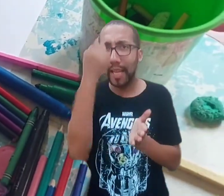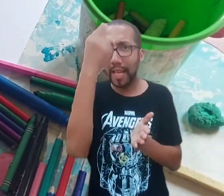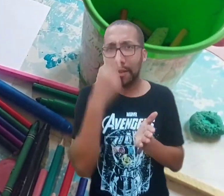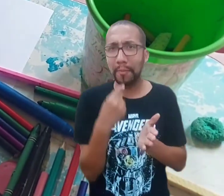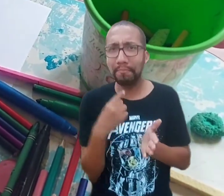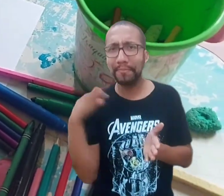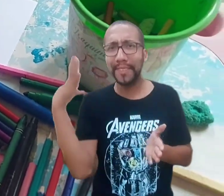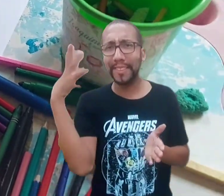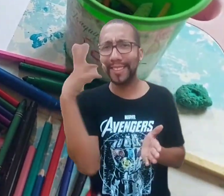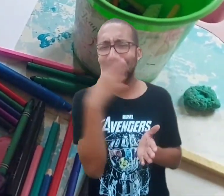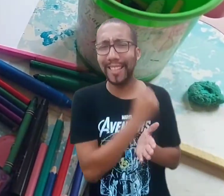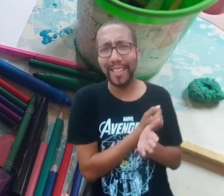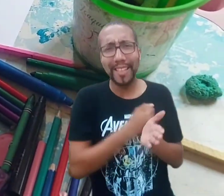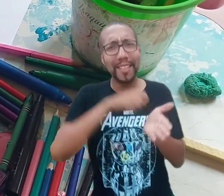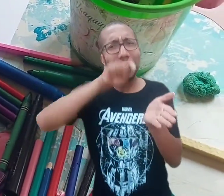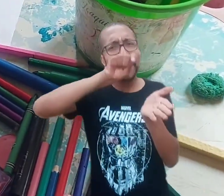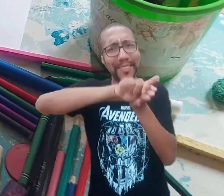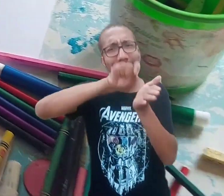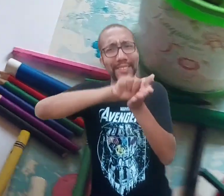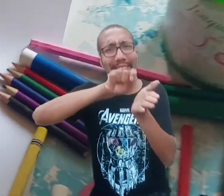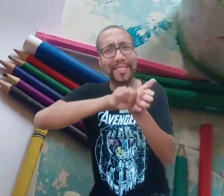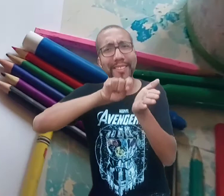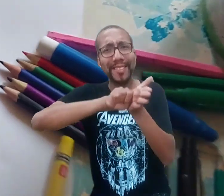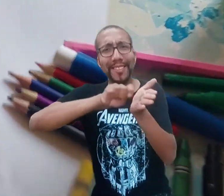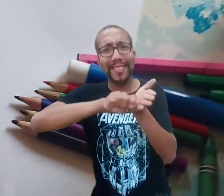Já fiz um palito.